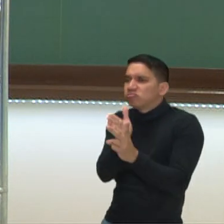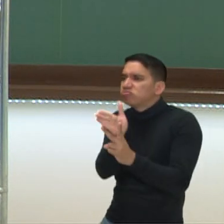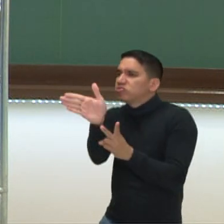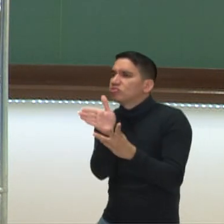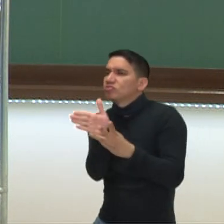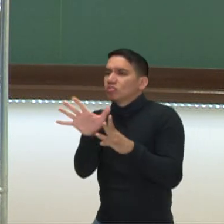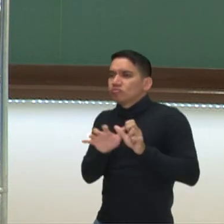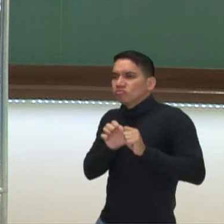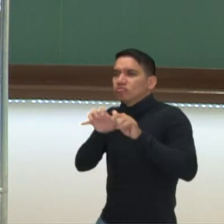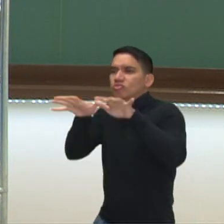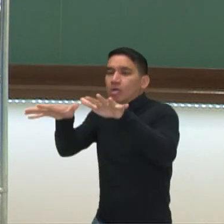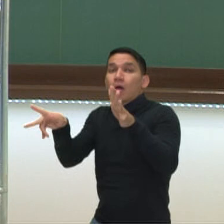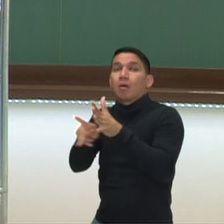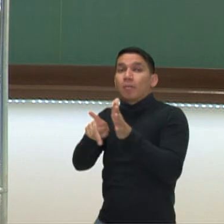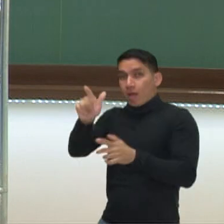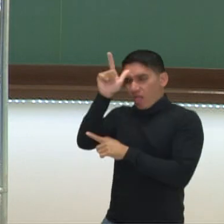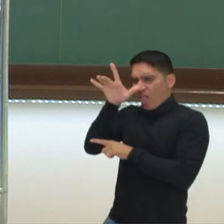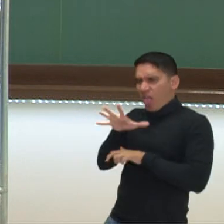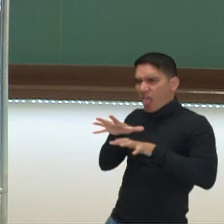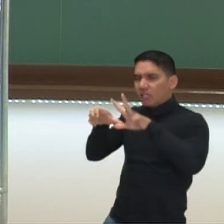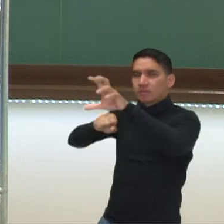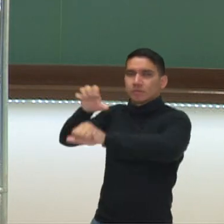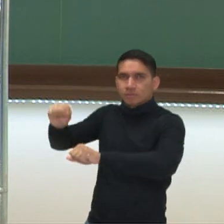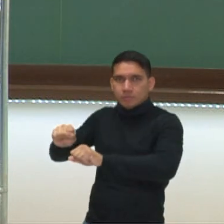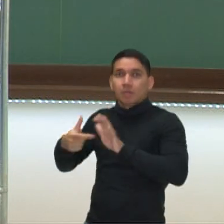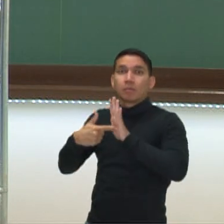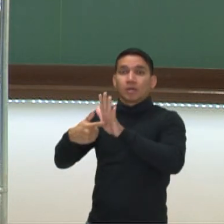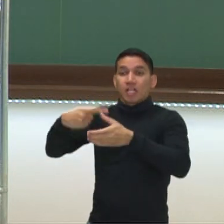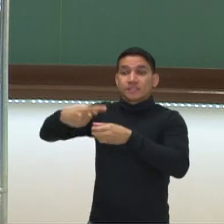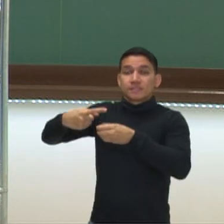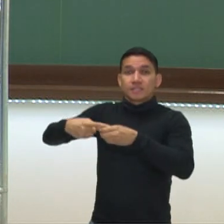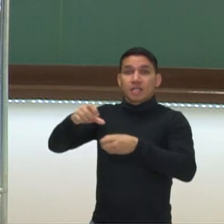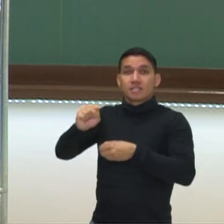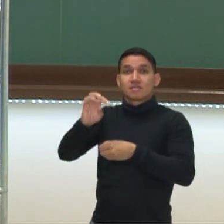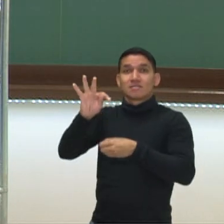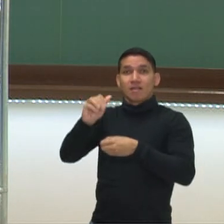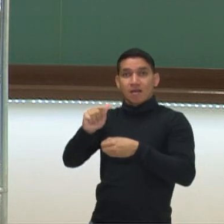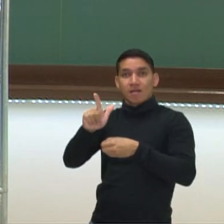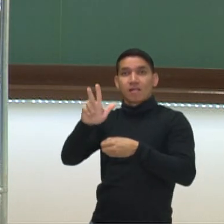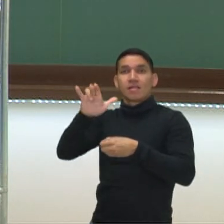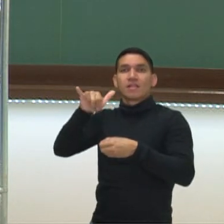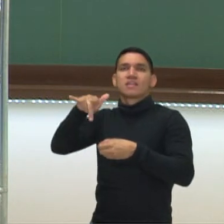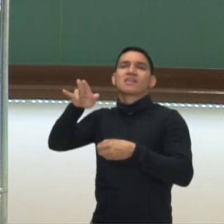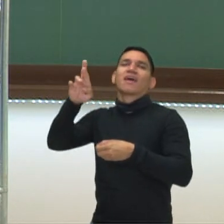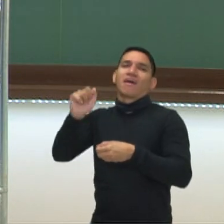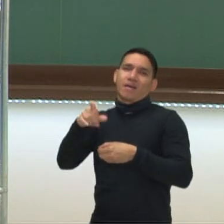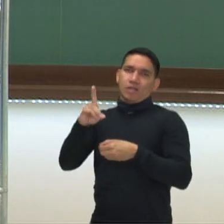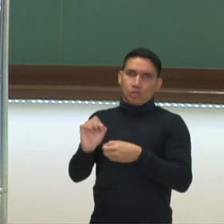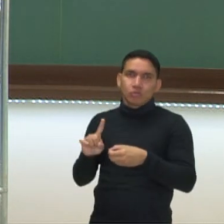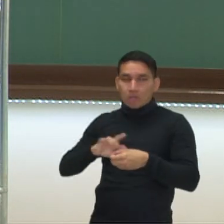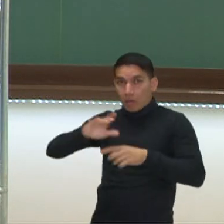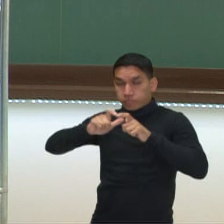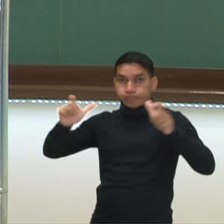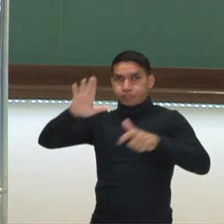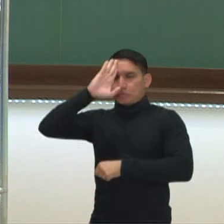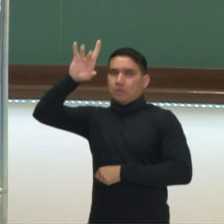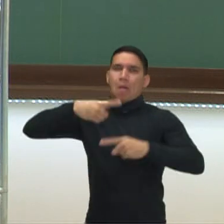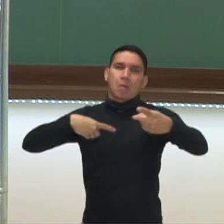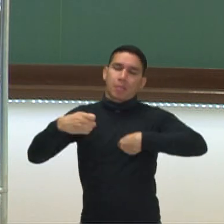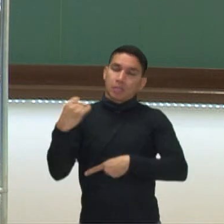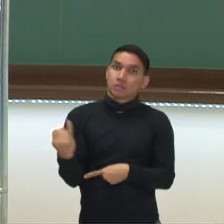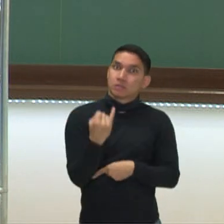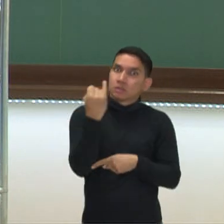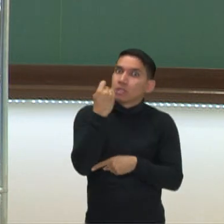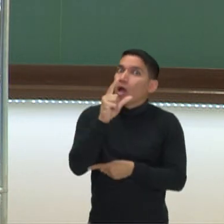para a flecha mais ao sul e o ataque a Stalingrado, aí uma das maiores batalhas da Segunda Guerra Mundial.